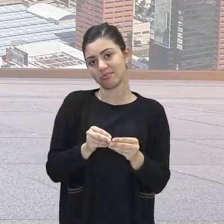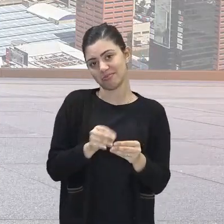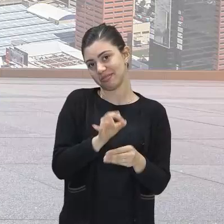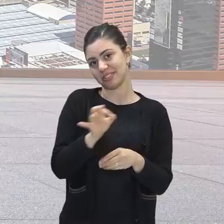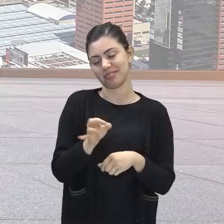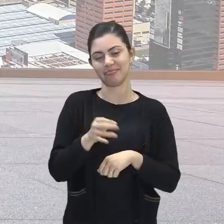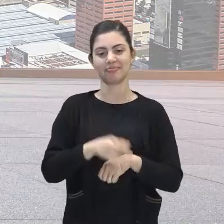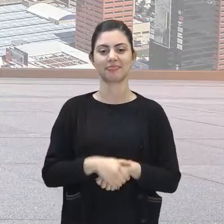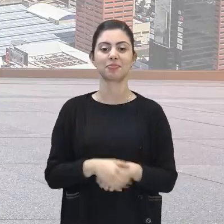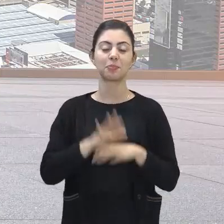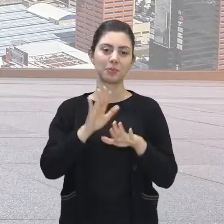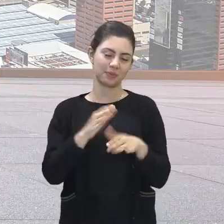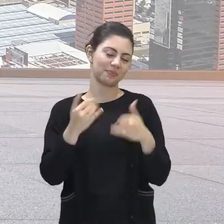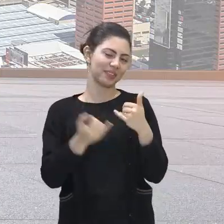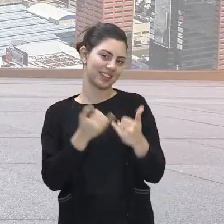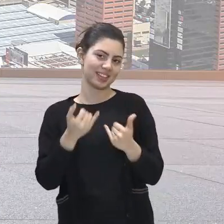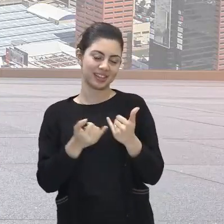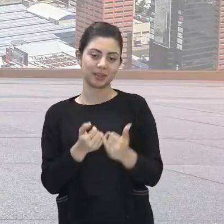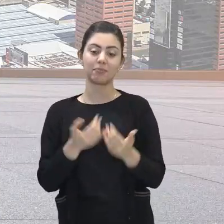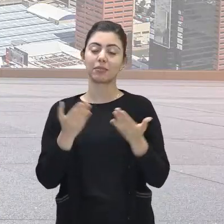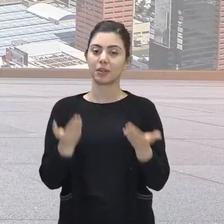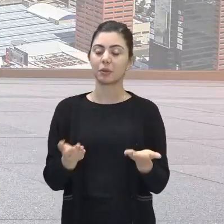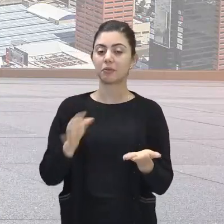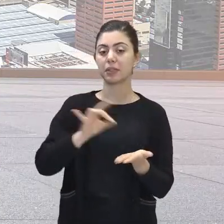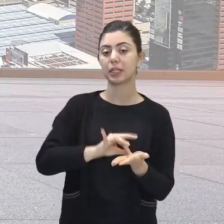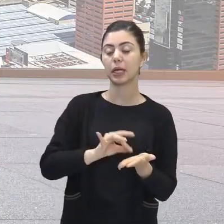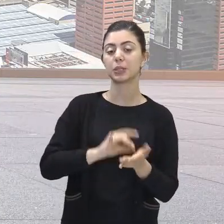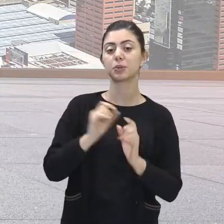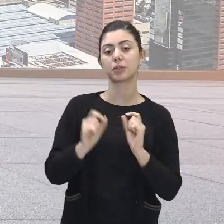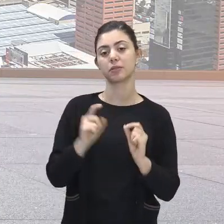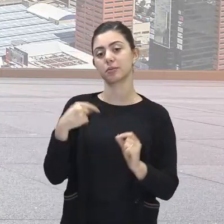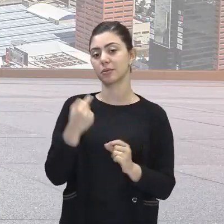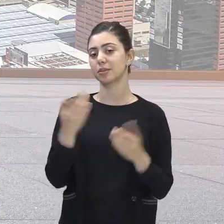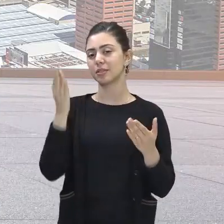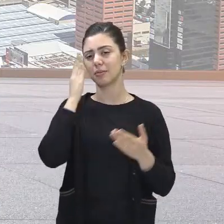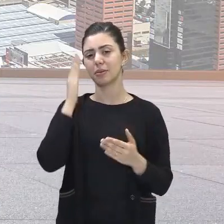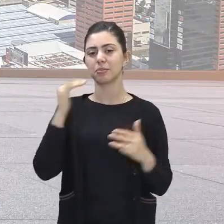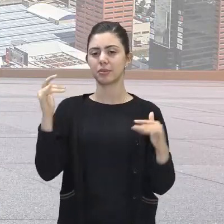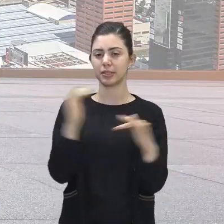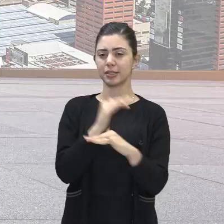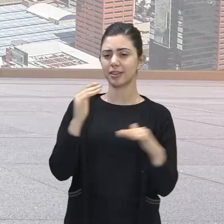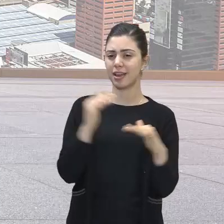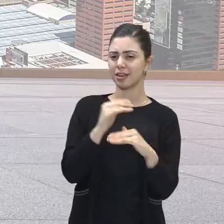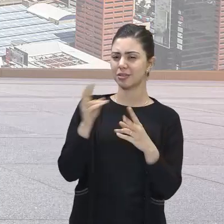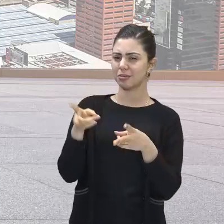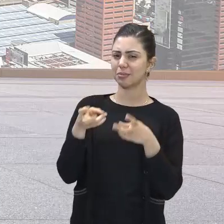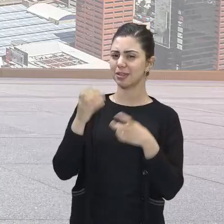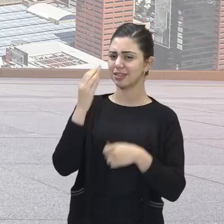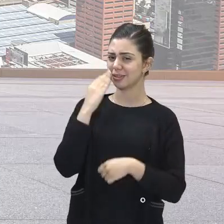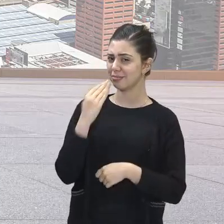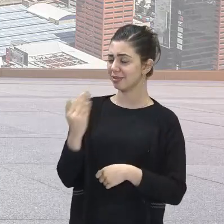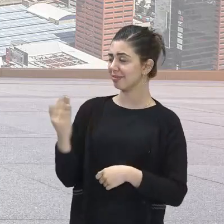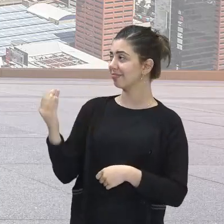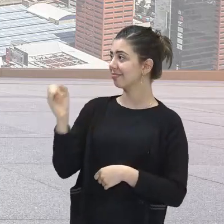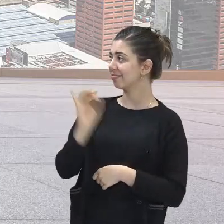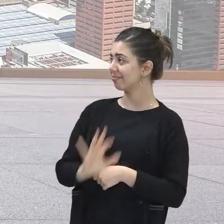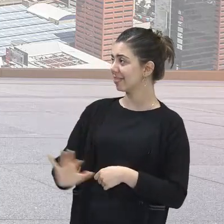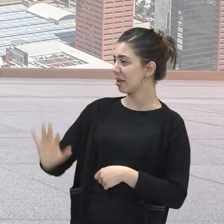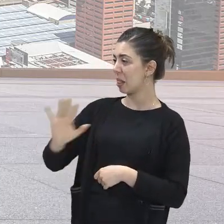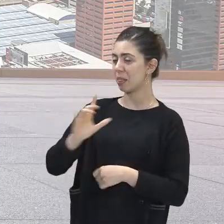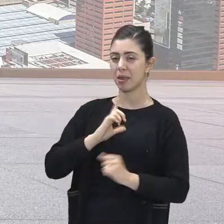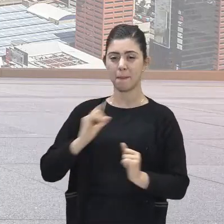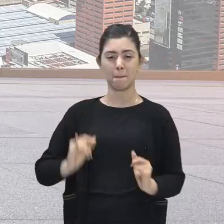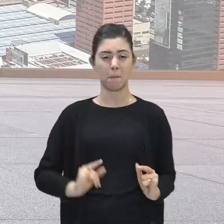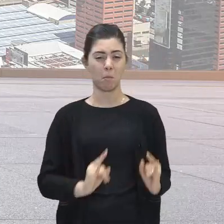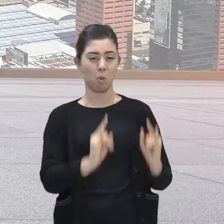né? Brincadeiras à parte, a verdade é que quando uma cidade, olha só essa paisagem aqui, um monte de prédio,